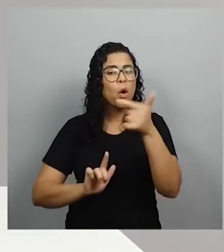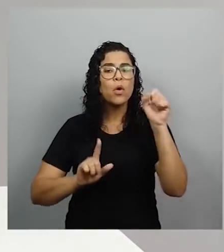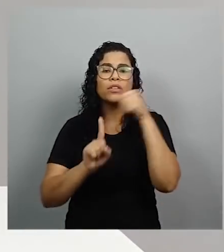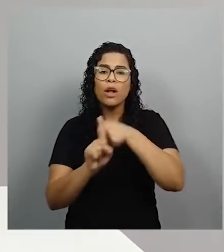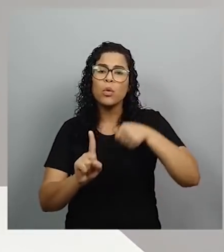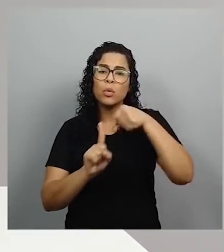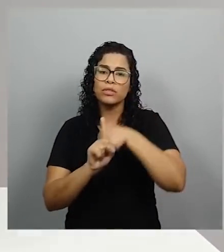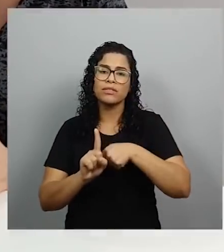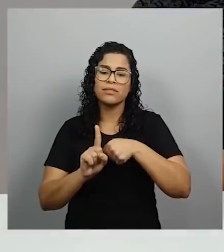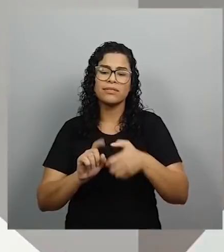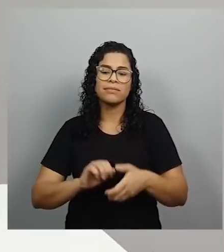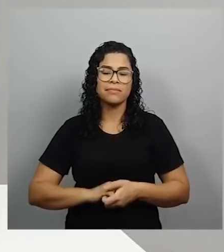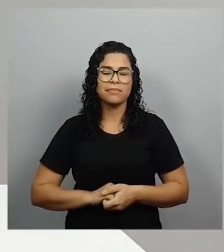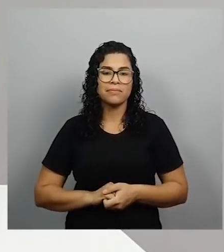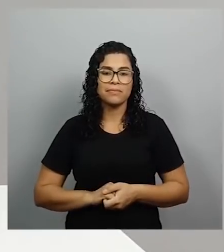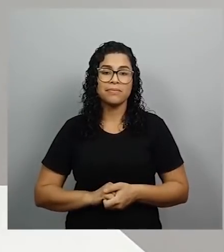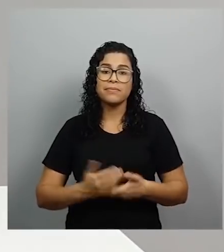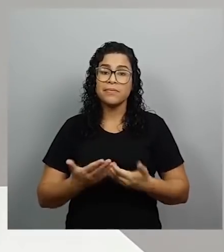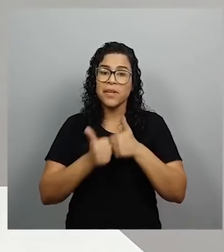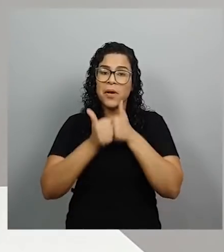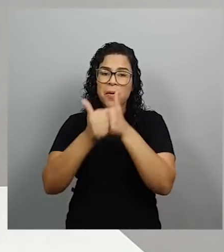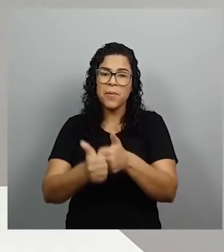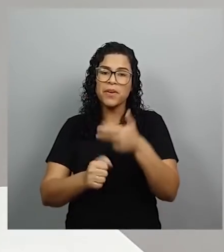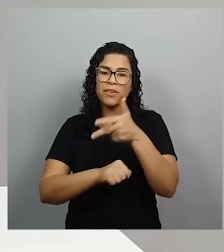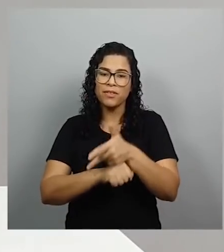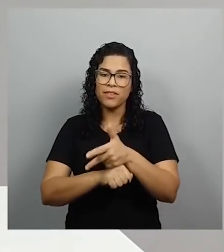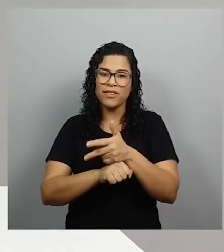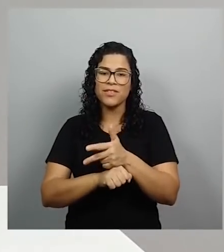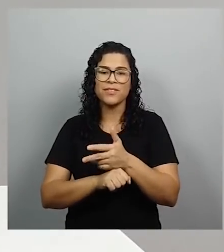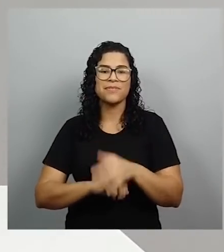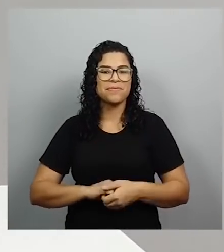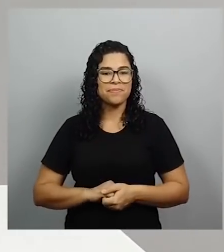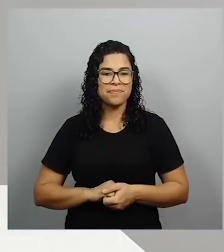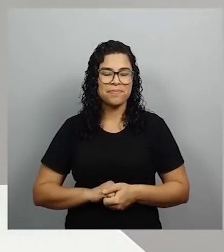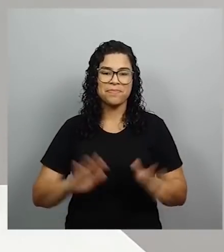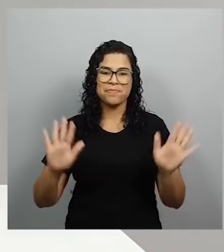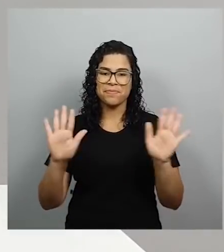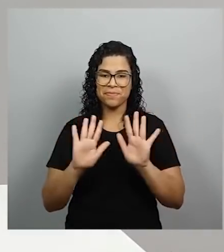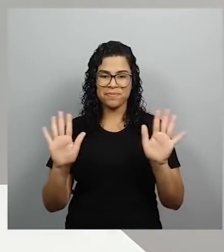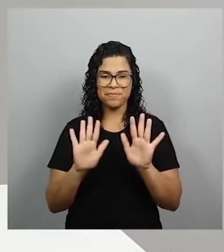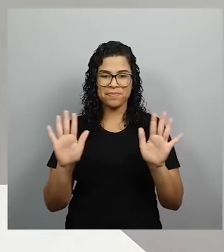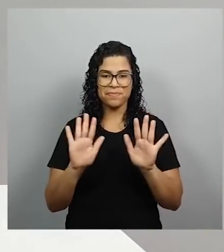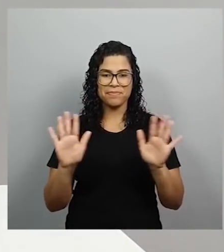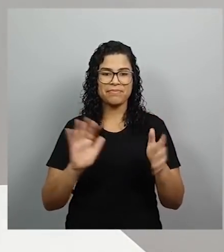lutas. Acompanhe então o vídeo. Até o nosso próximo encontro. Tchau!